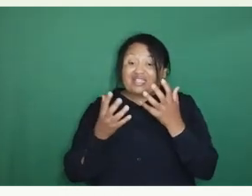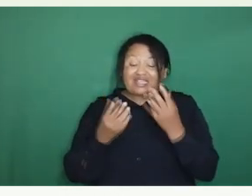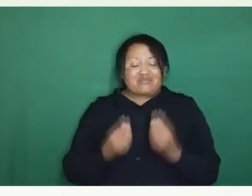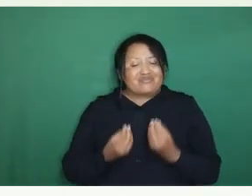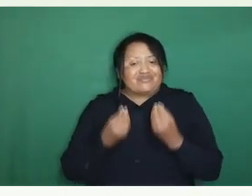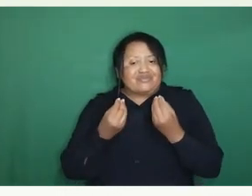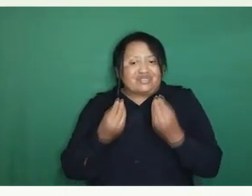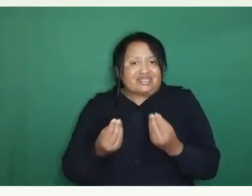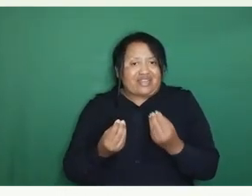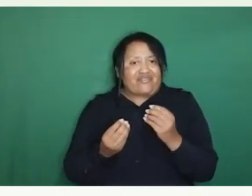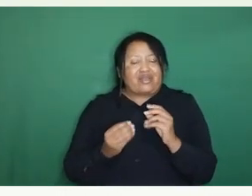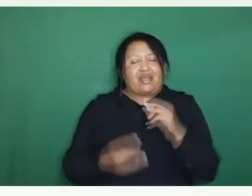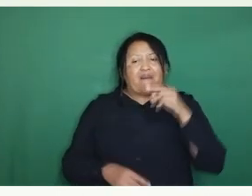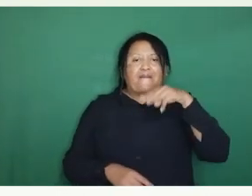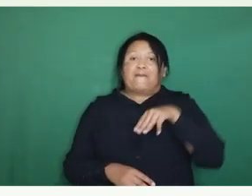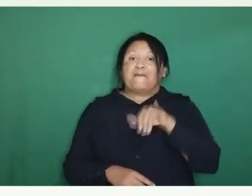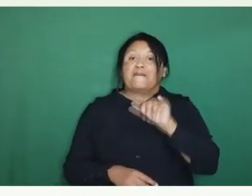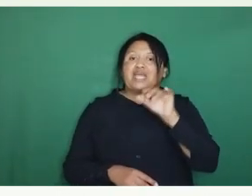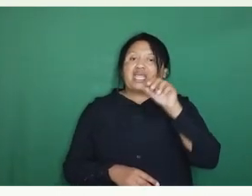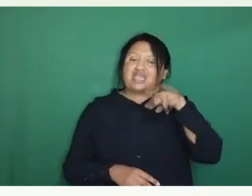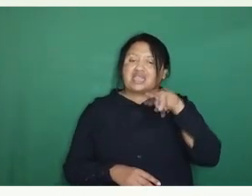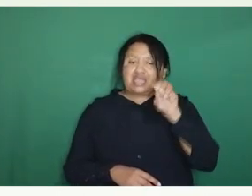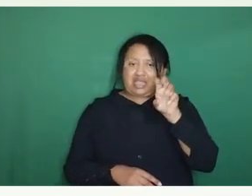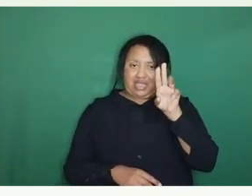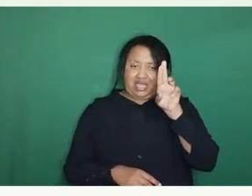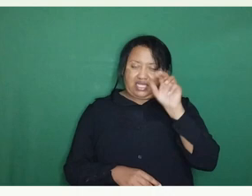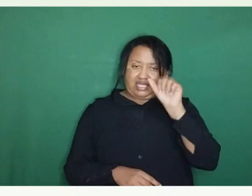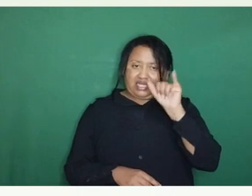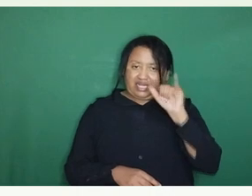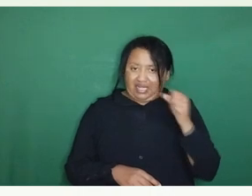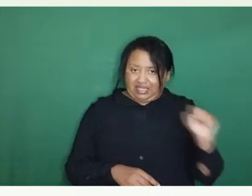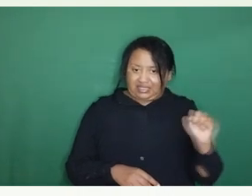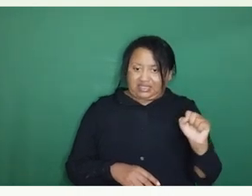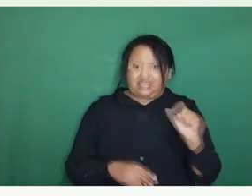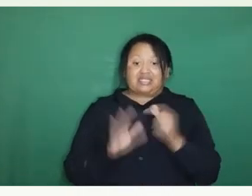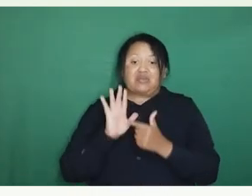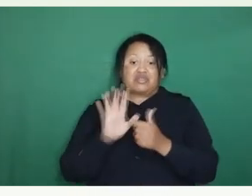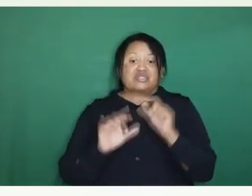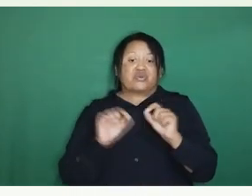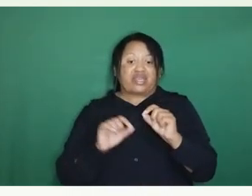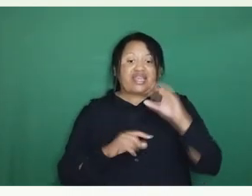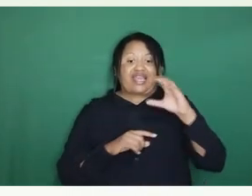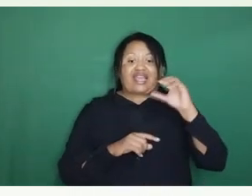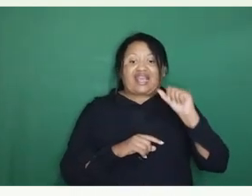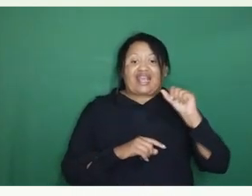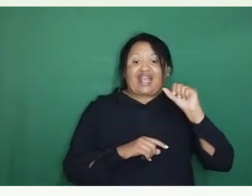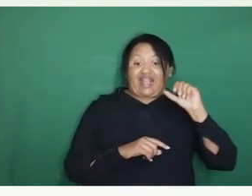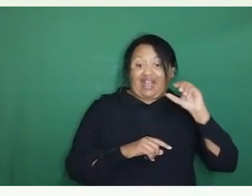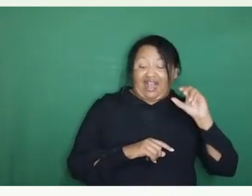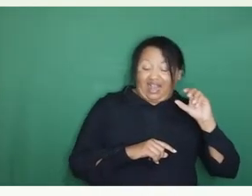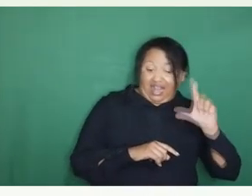que são o cálcio e o magnésio Tá certo então tanto carbonato de cálcio quanto carbonato de